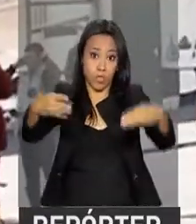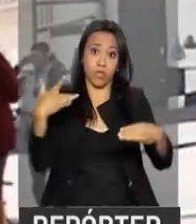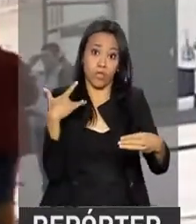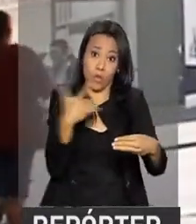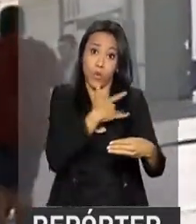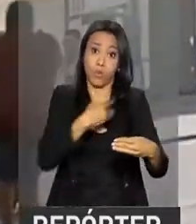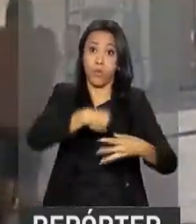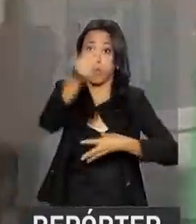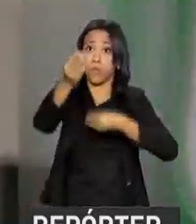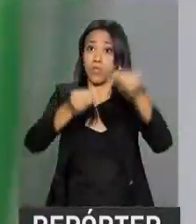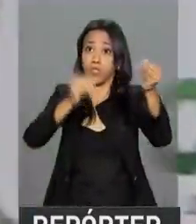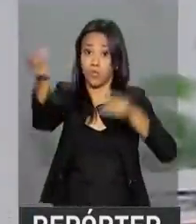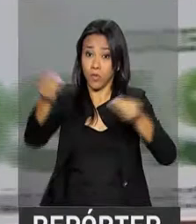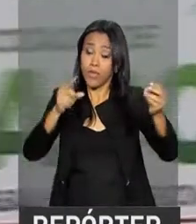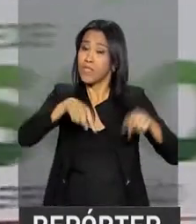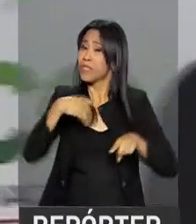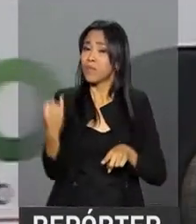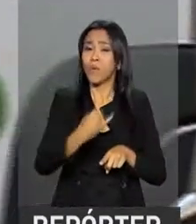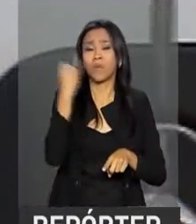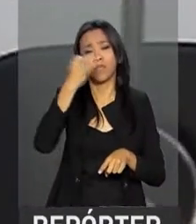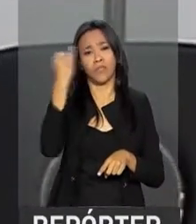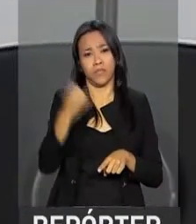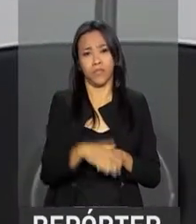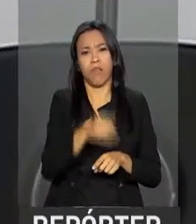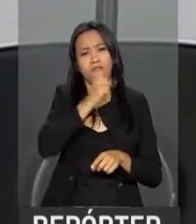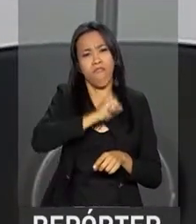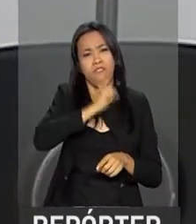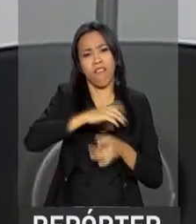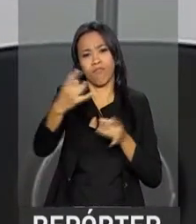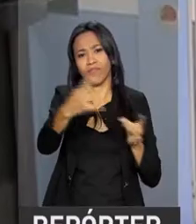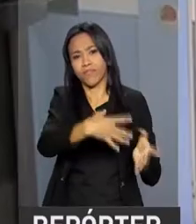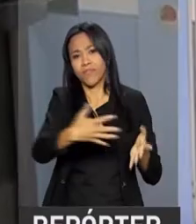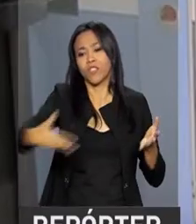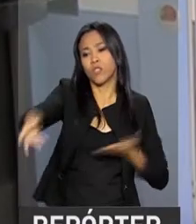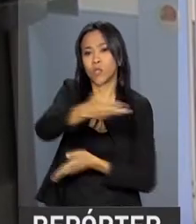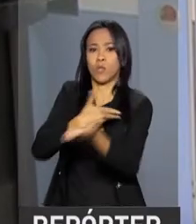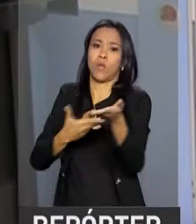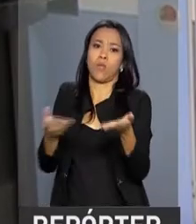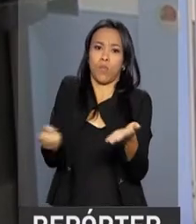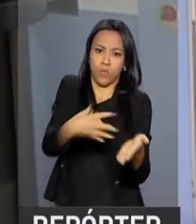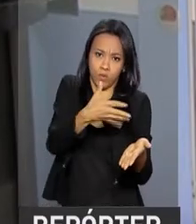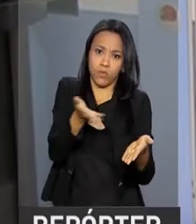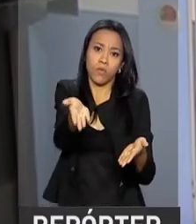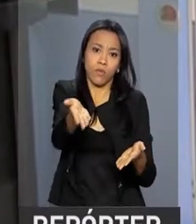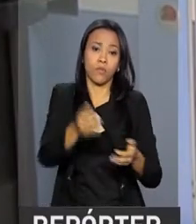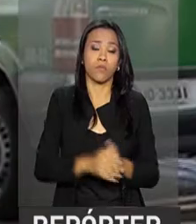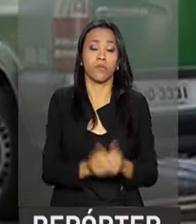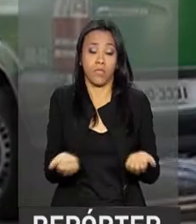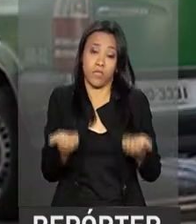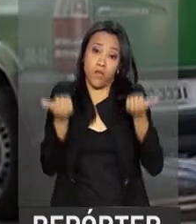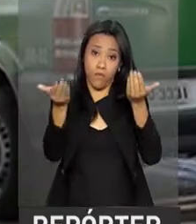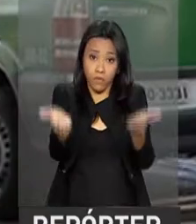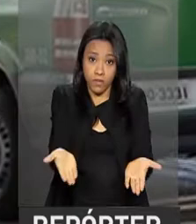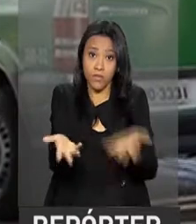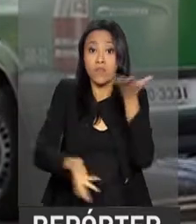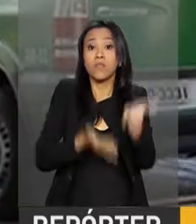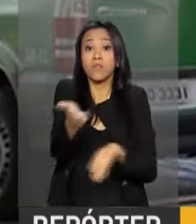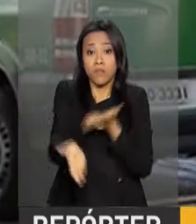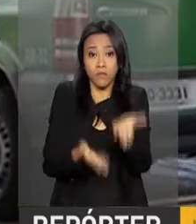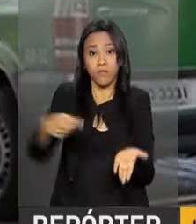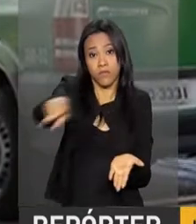Saúde é importante para a renovação da frota, economia de recursos e ampliação do serviço à população. As áreas